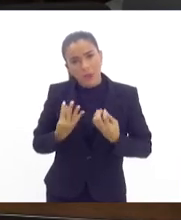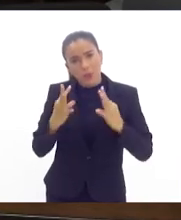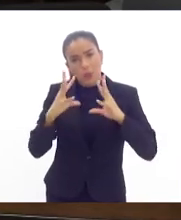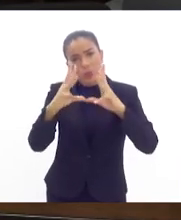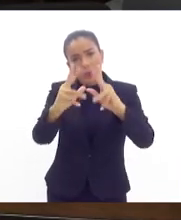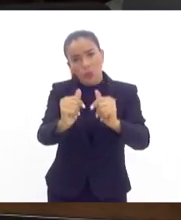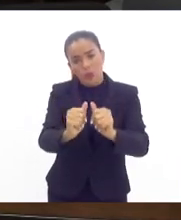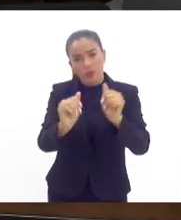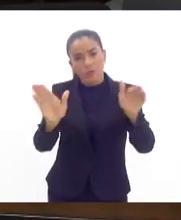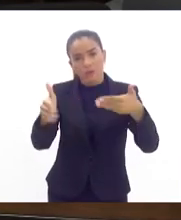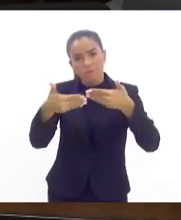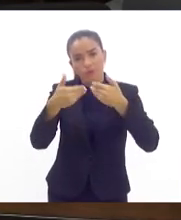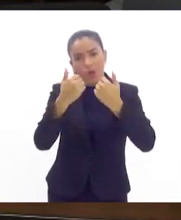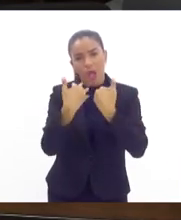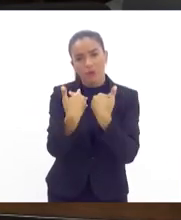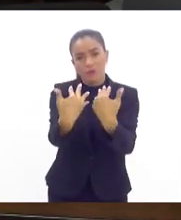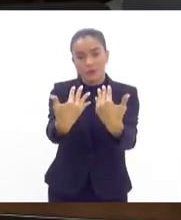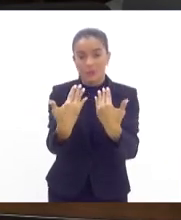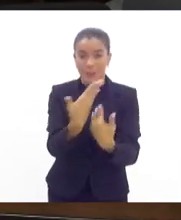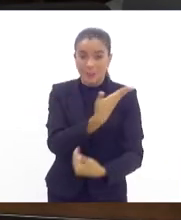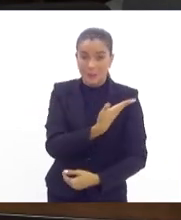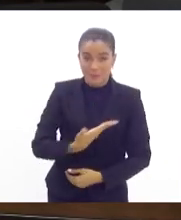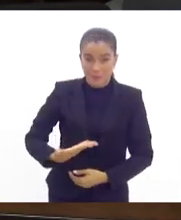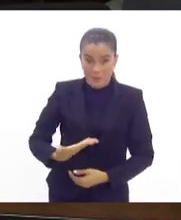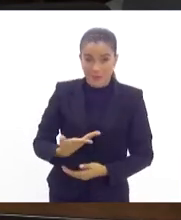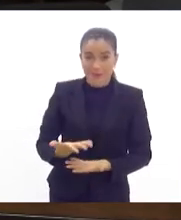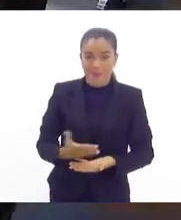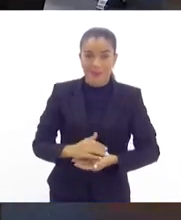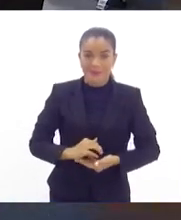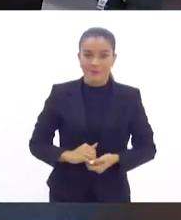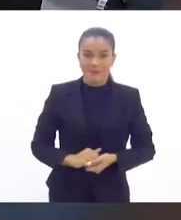por encerrada esta audiência pública no dia de hoje muito obrigado